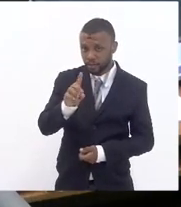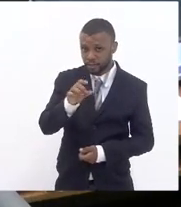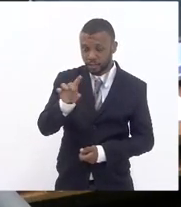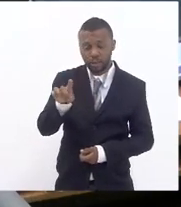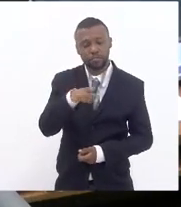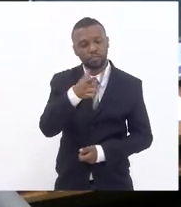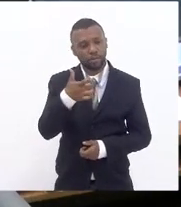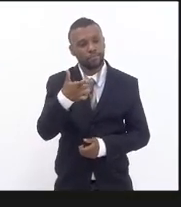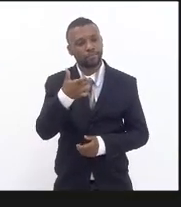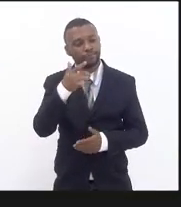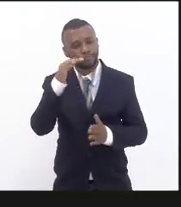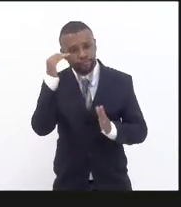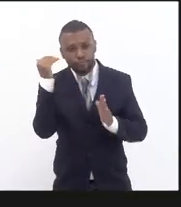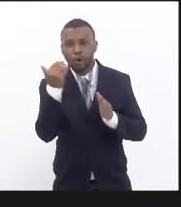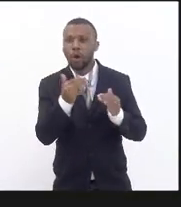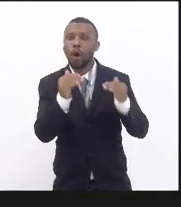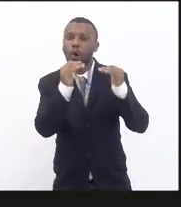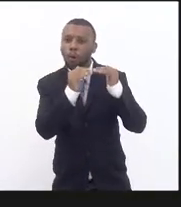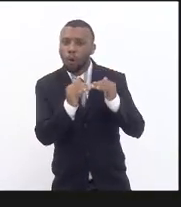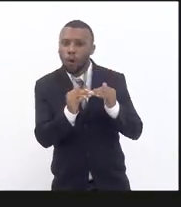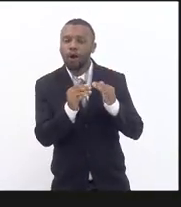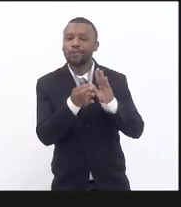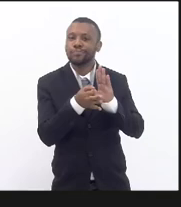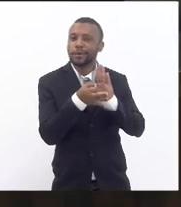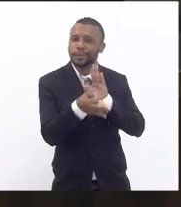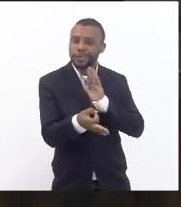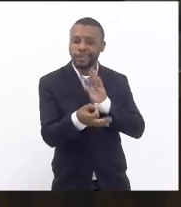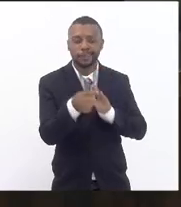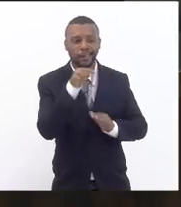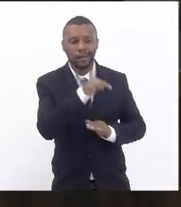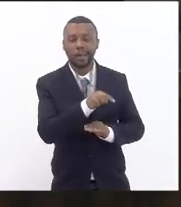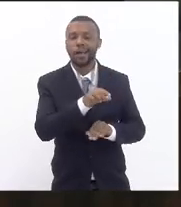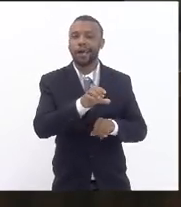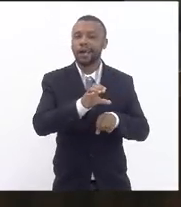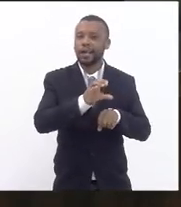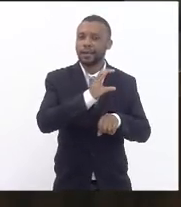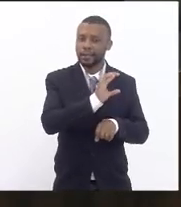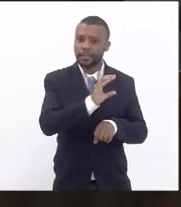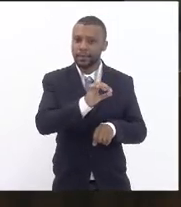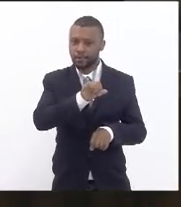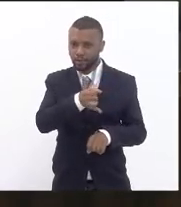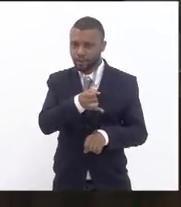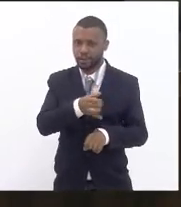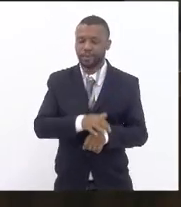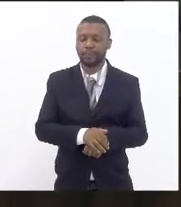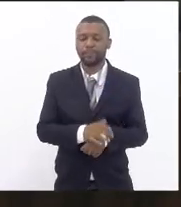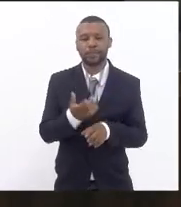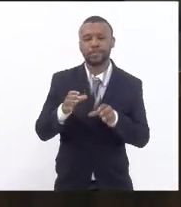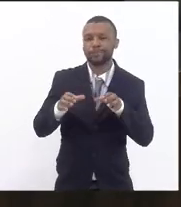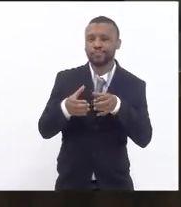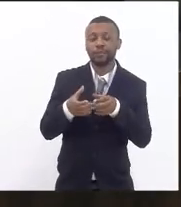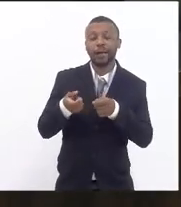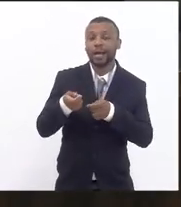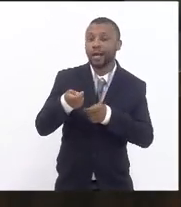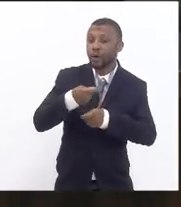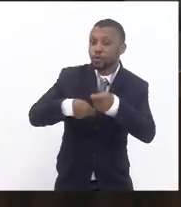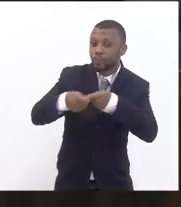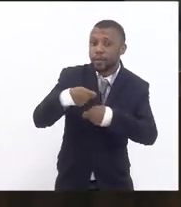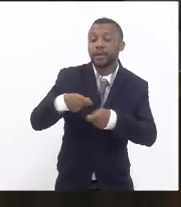Acompanho o parecer da CCJ, presidente. Obrigado, deputada Célia. Pela Economia, Indústria e Comércio, deputado Noel de